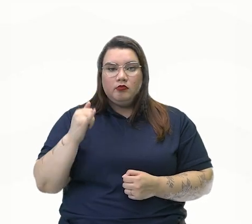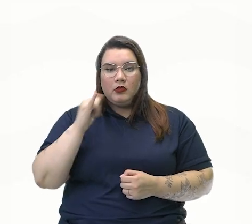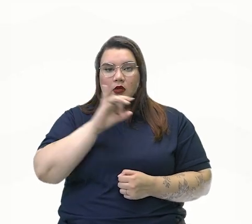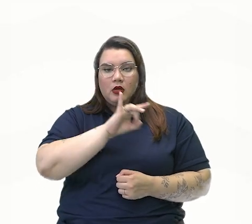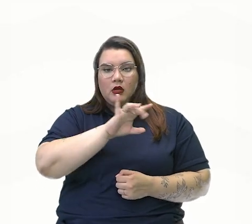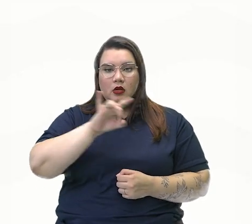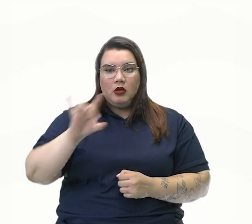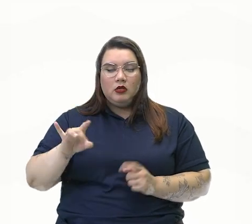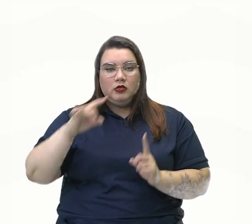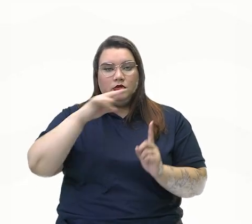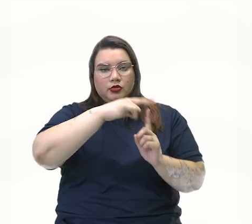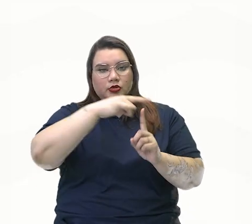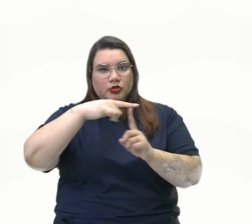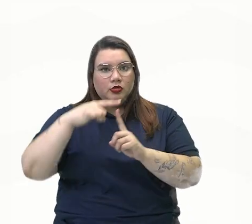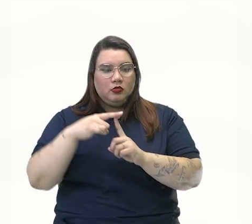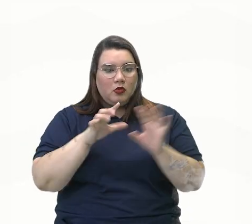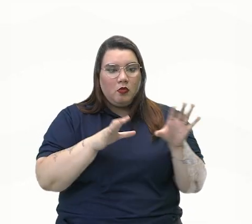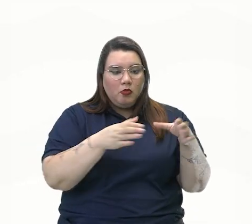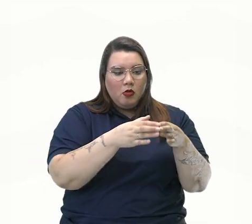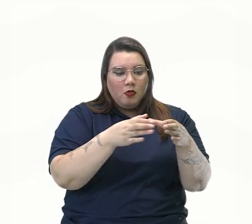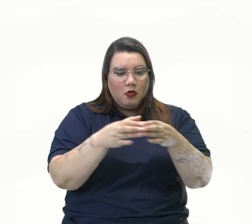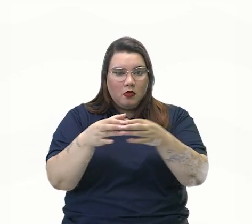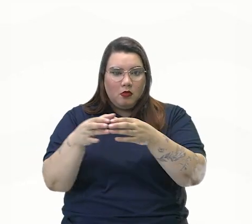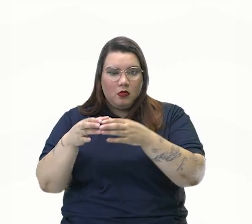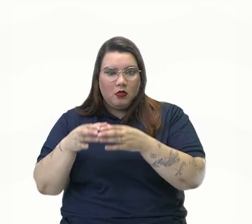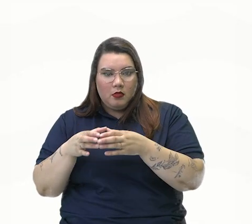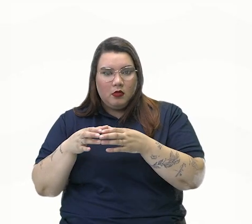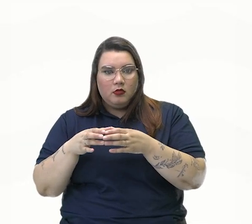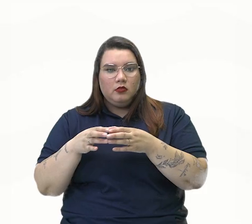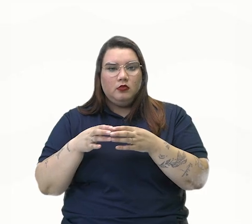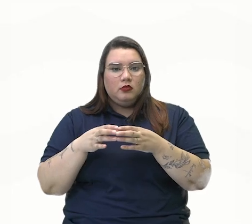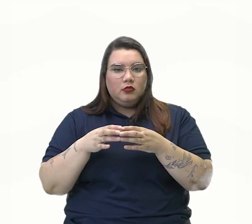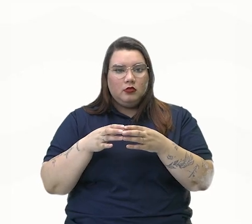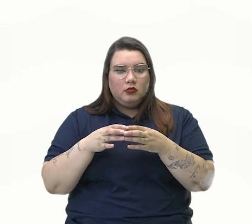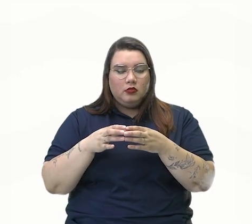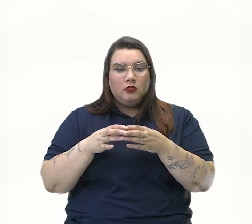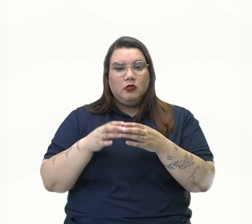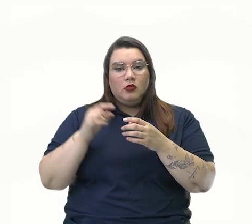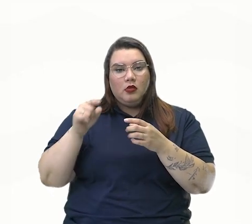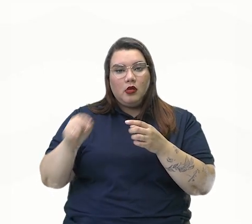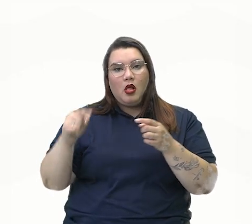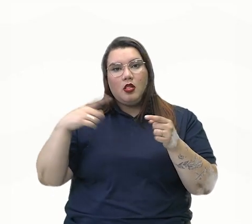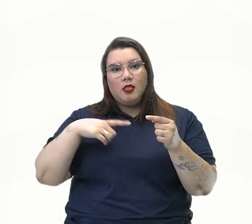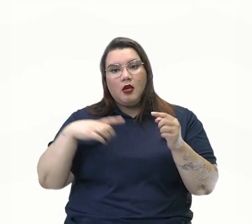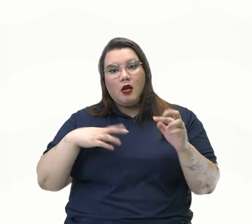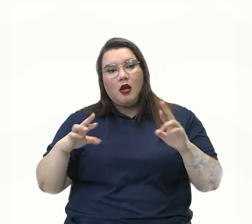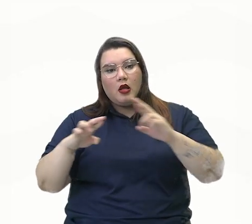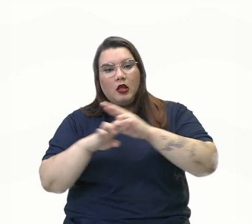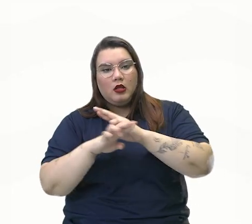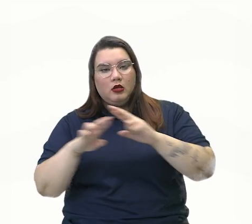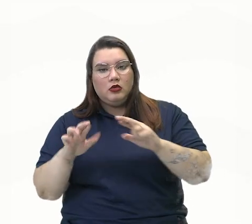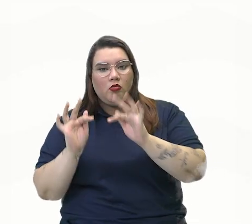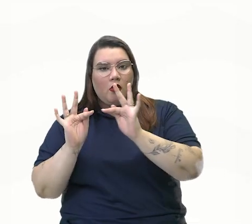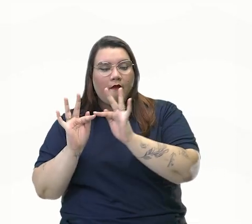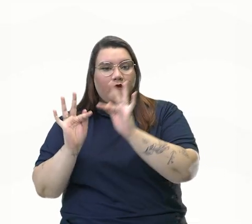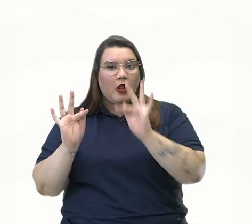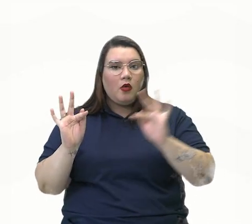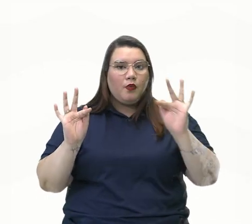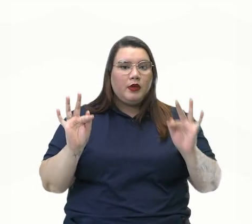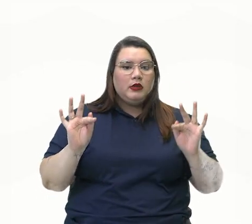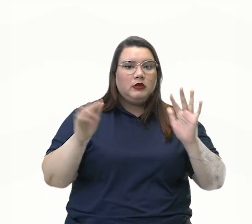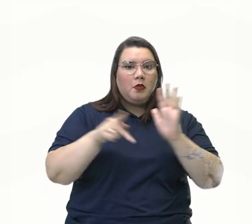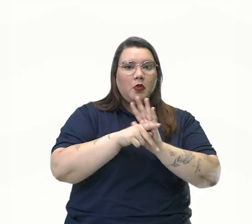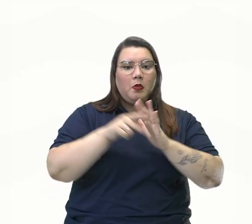a energia de cada uma dessas porções, energia é proporcional